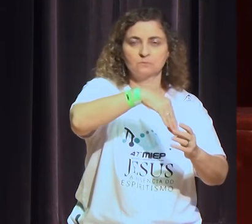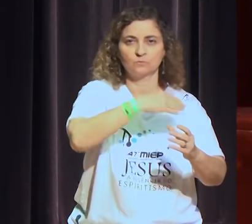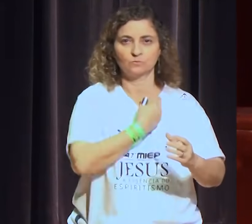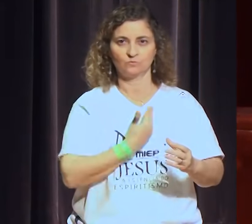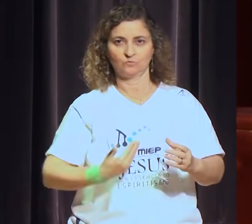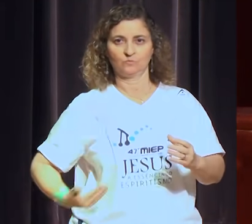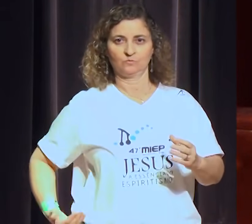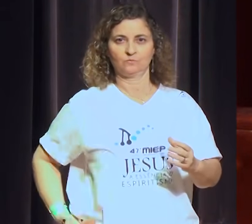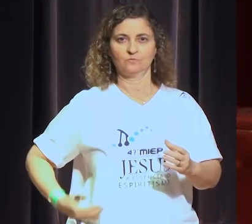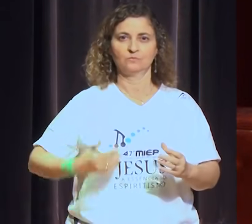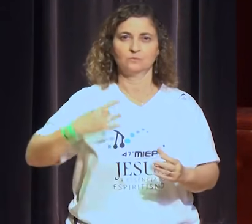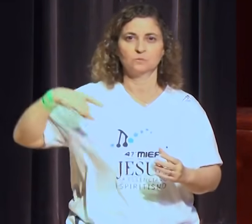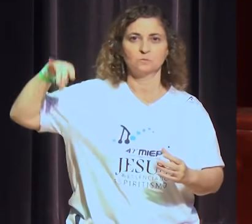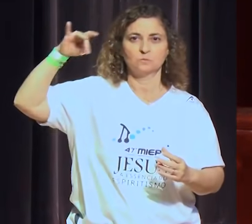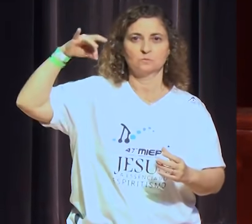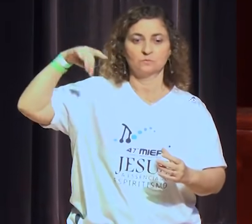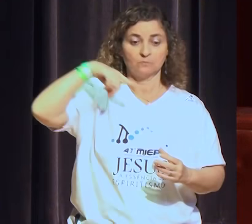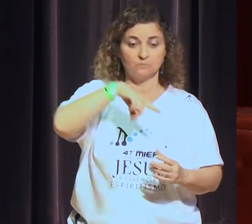Tomaram a decisão.